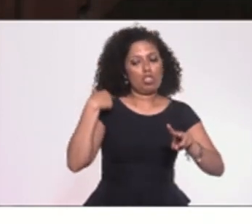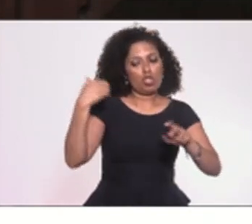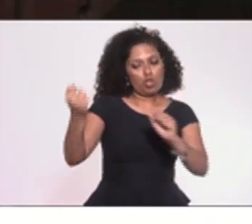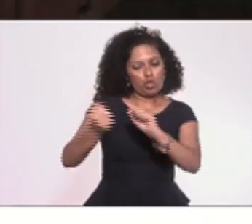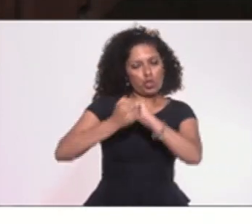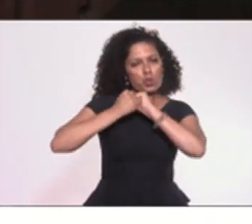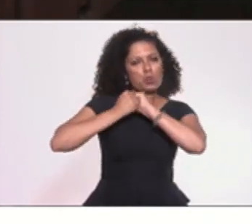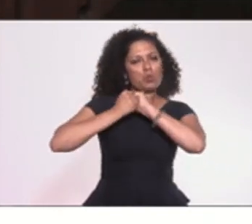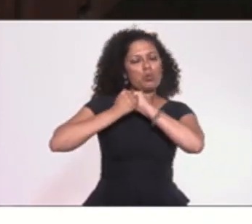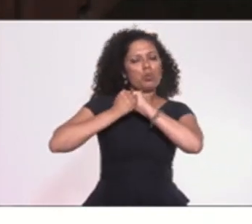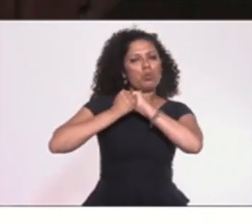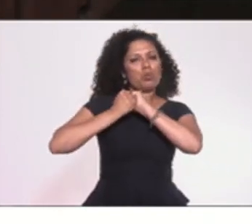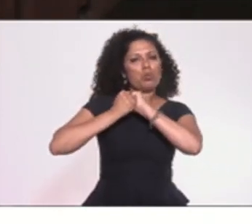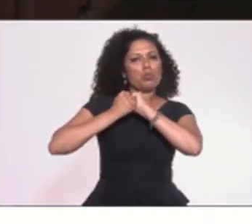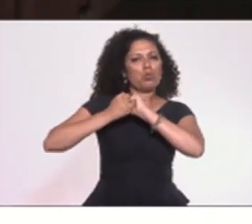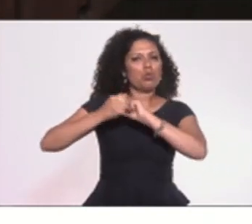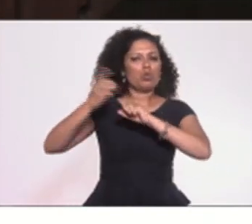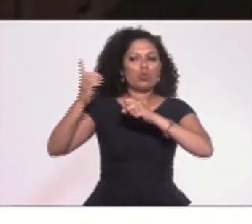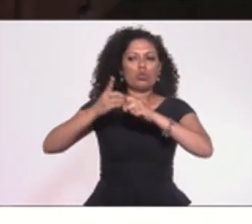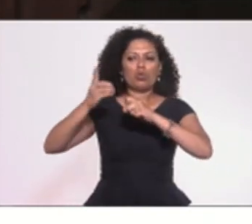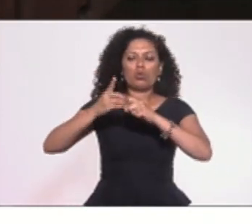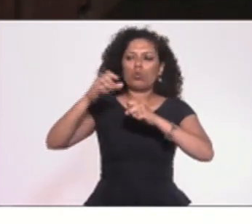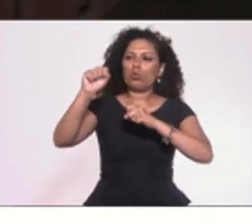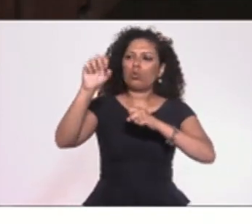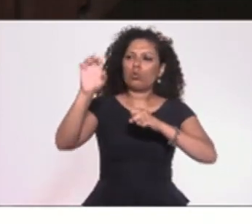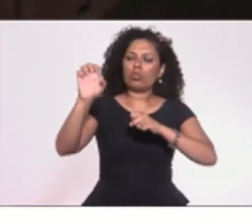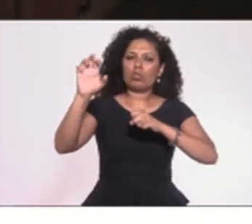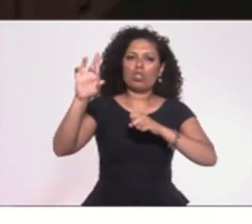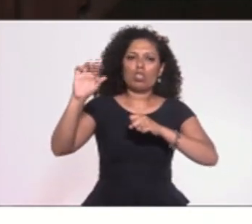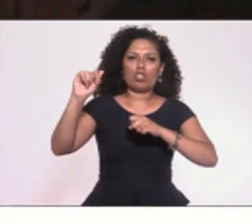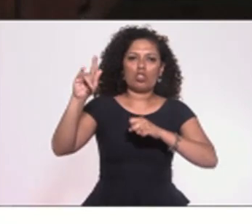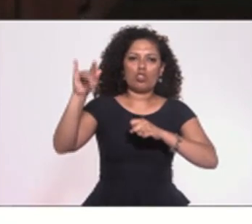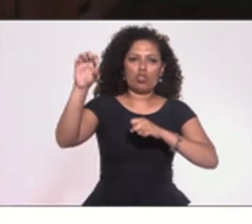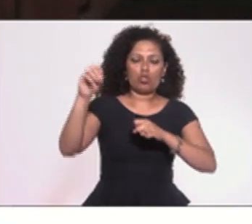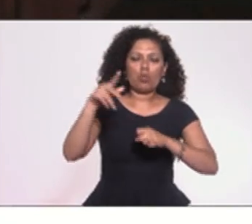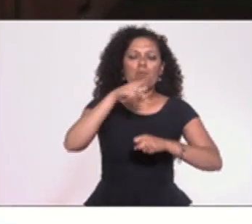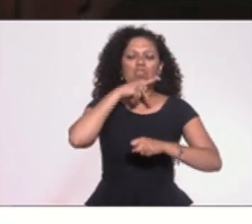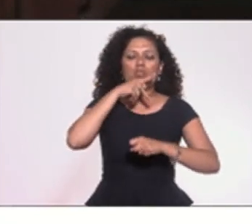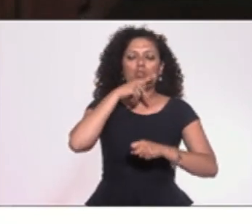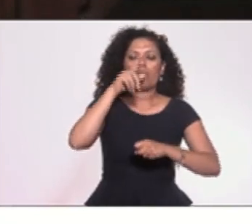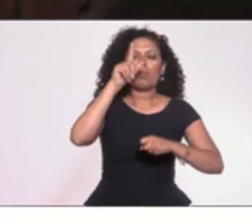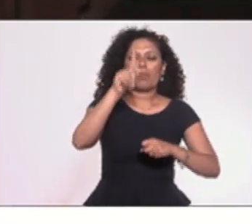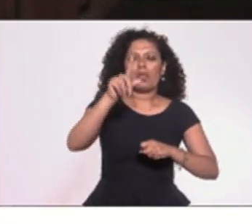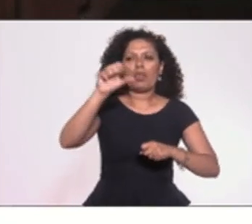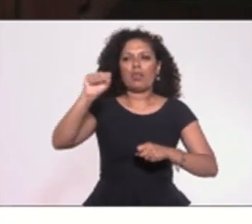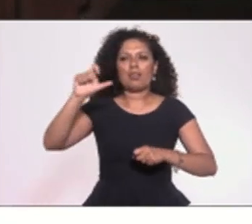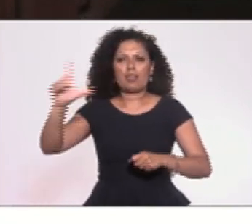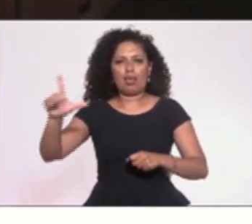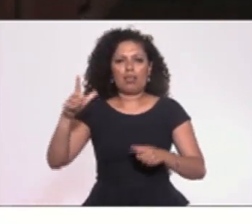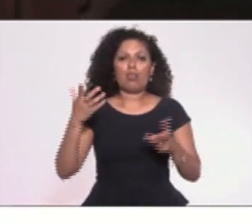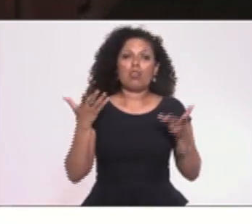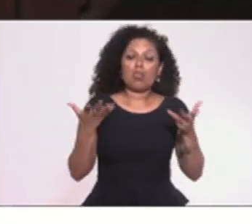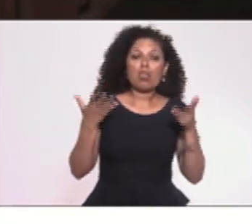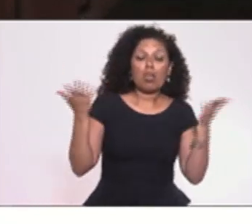nesse voto pelo doutor Serginho, do PSL. E quero